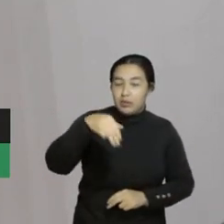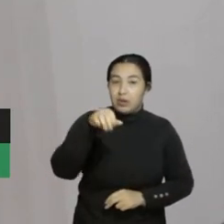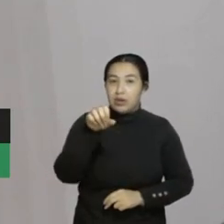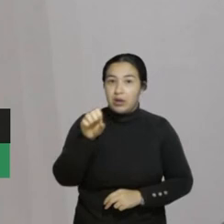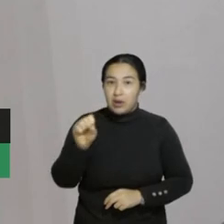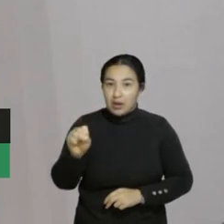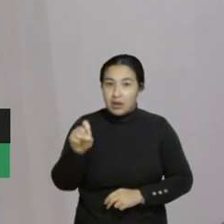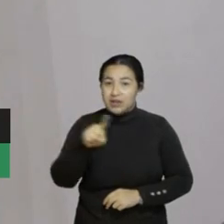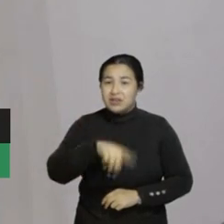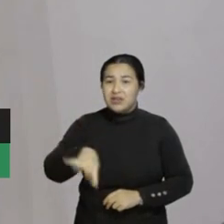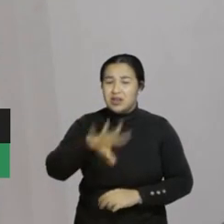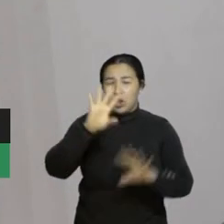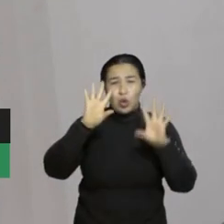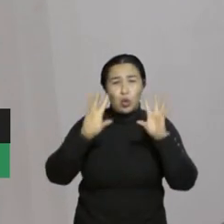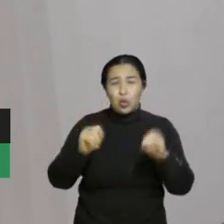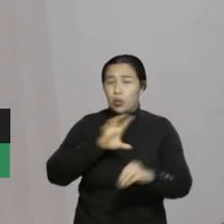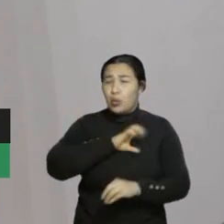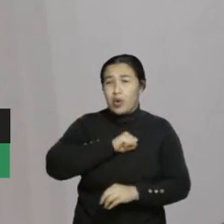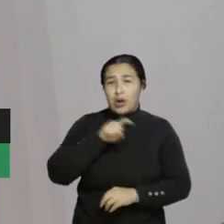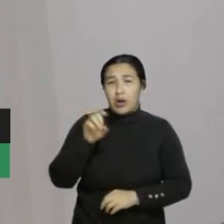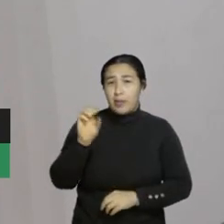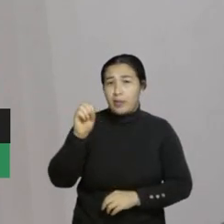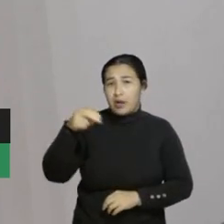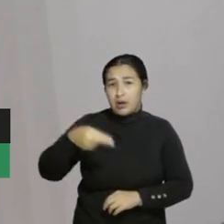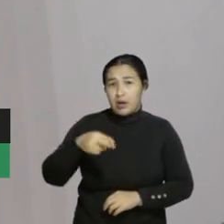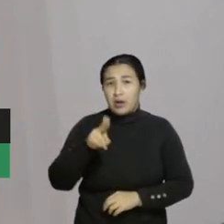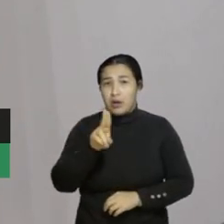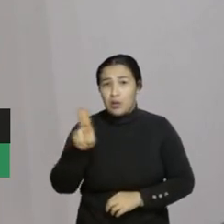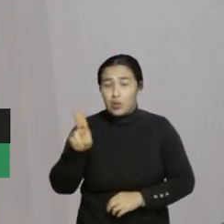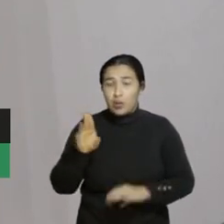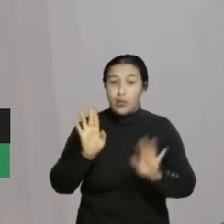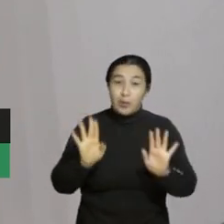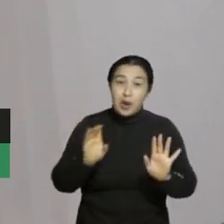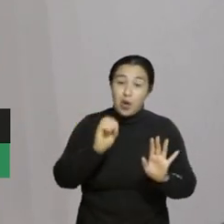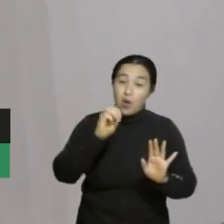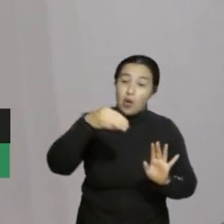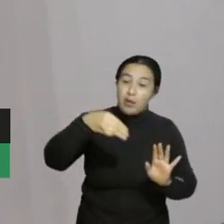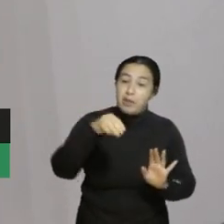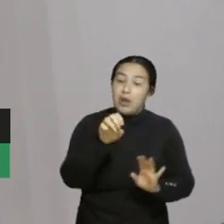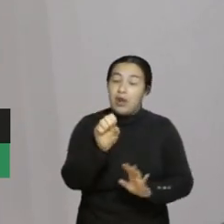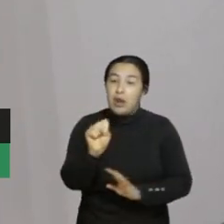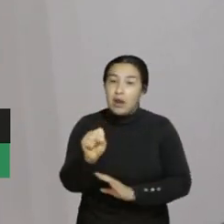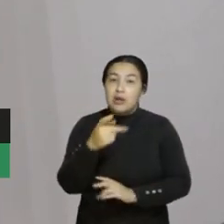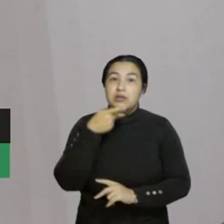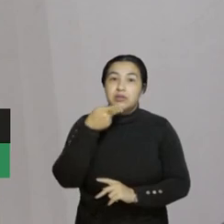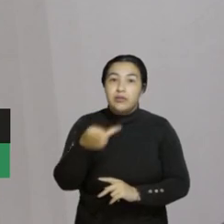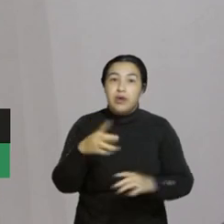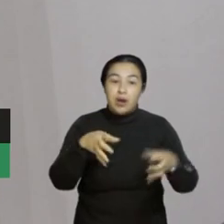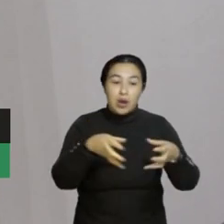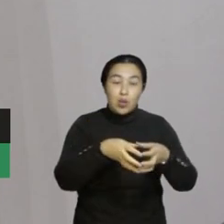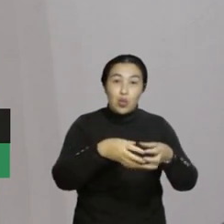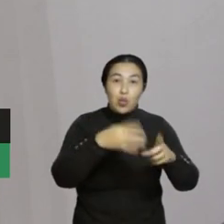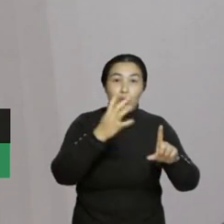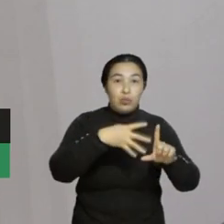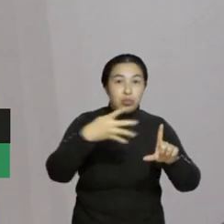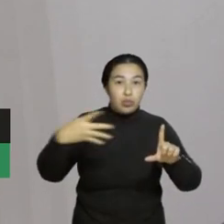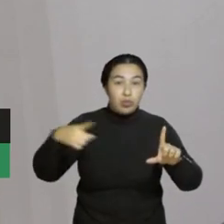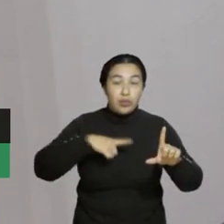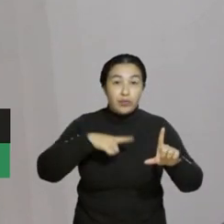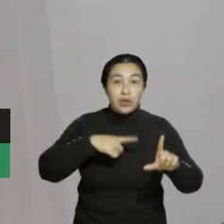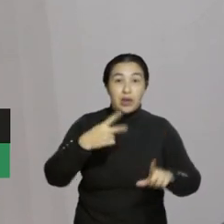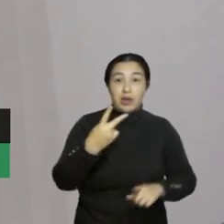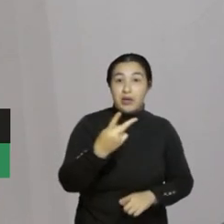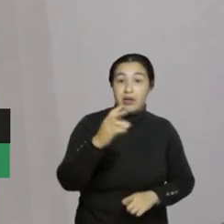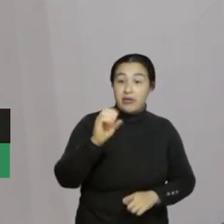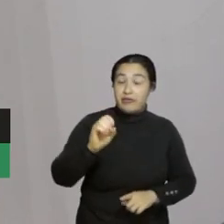da ONU, não é meu caso, mas o pessoal que é fã tem que admitir que é a OMS que está falando aqui. A OMS diz que o público gay tem 20 vezes